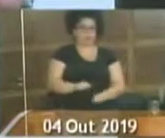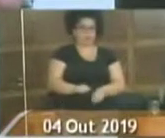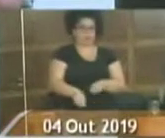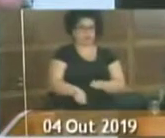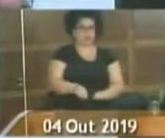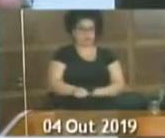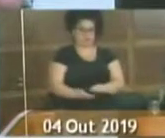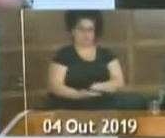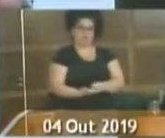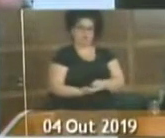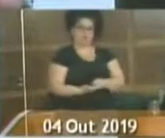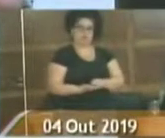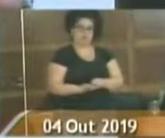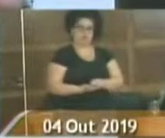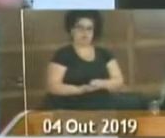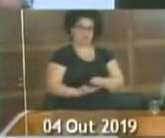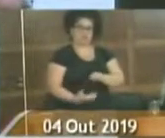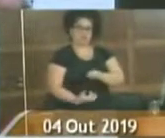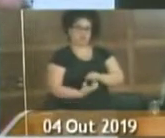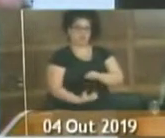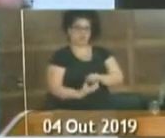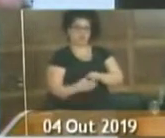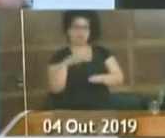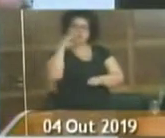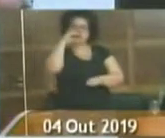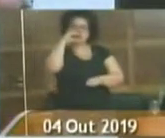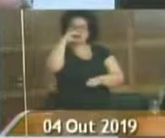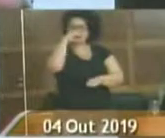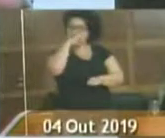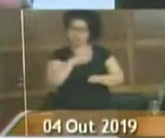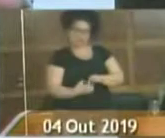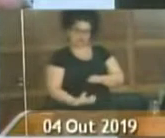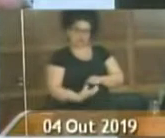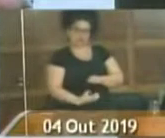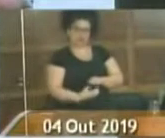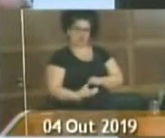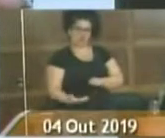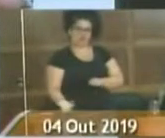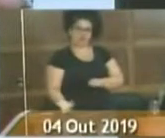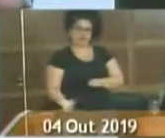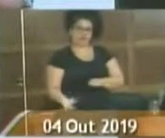onde? E se o chão estiver muito quente?